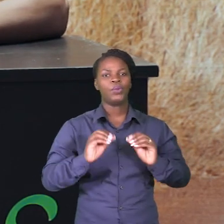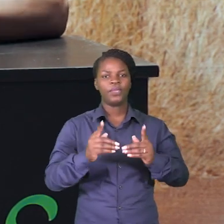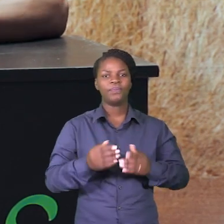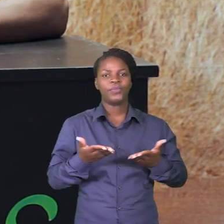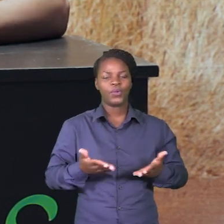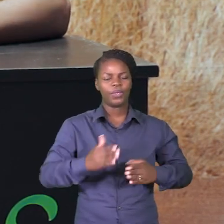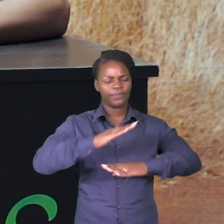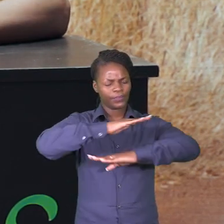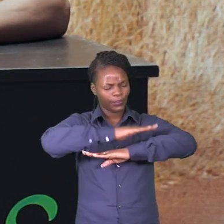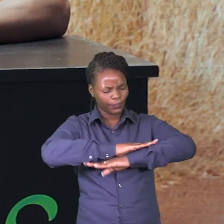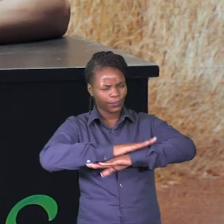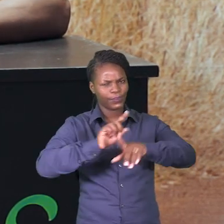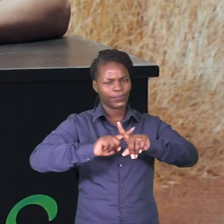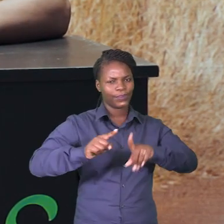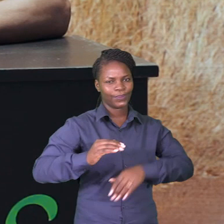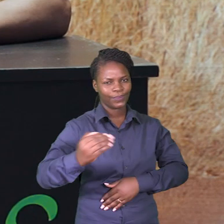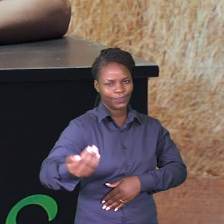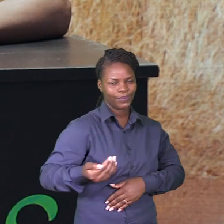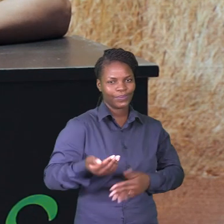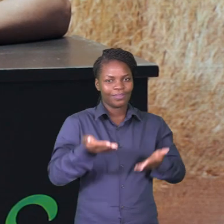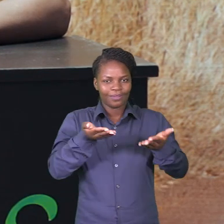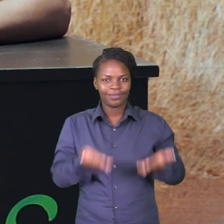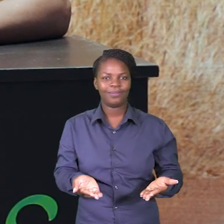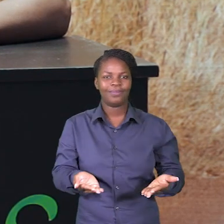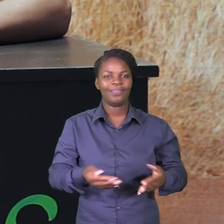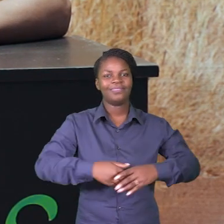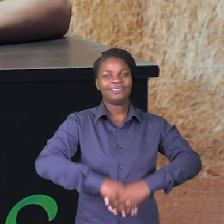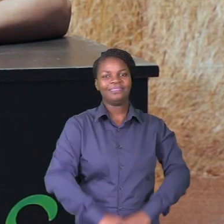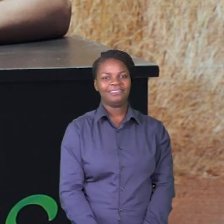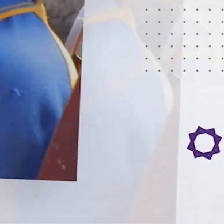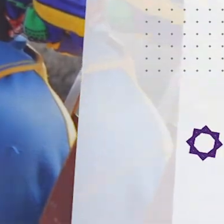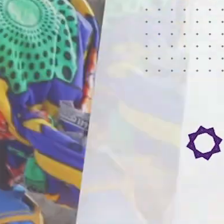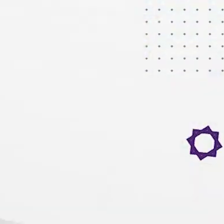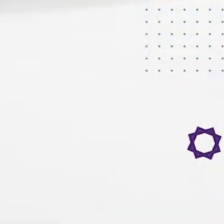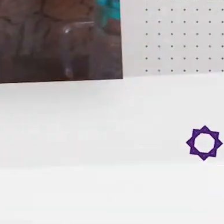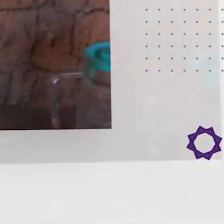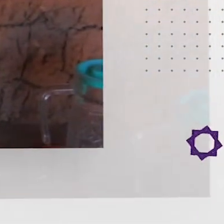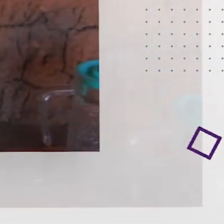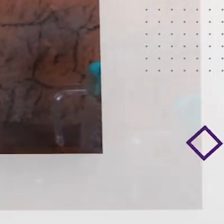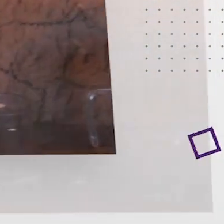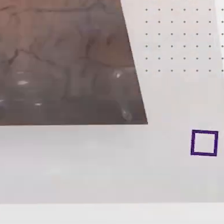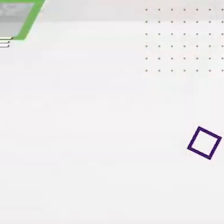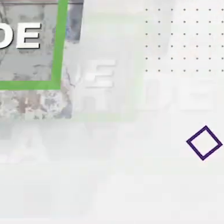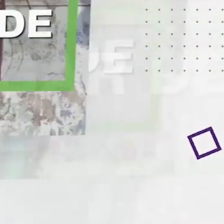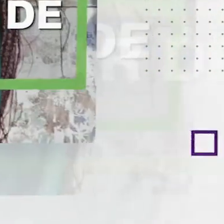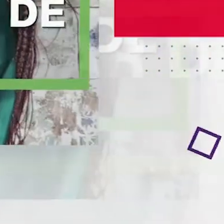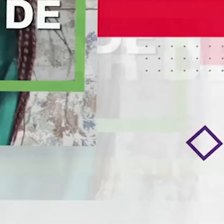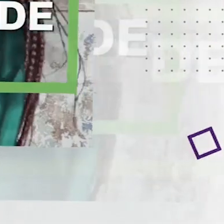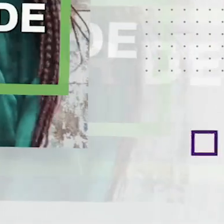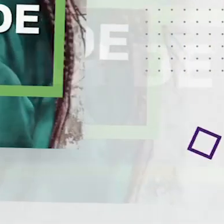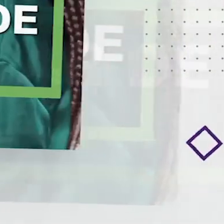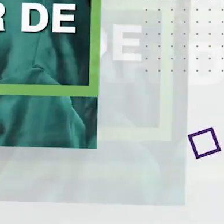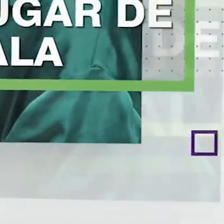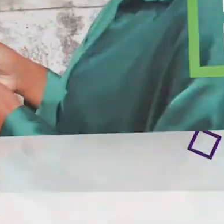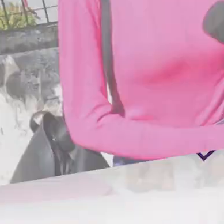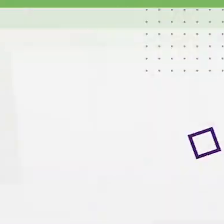implementação agora Vina Vamos Fazer Uma Breve pausa e voltamos já até já temos